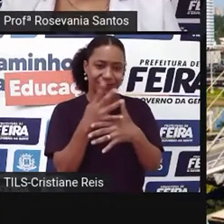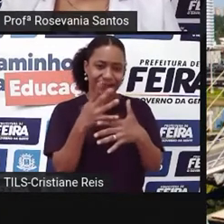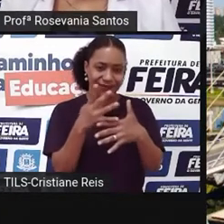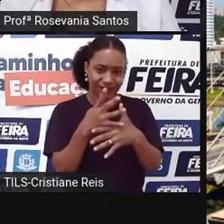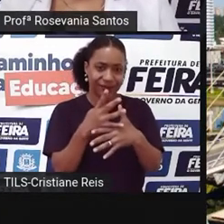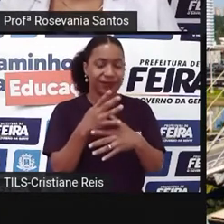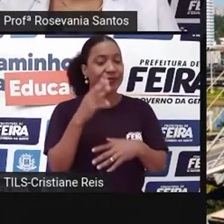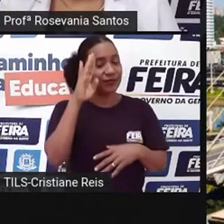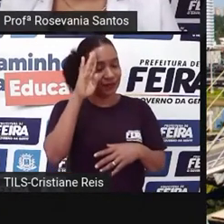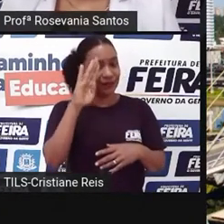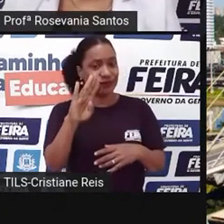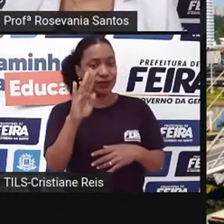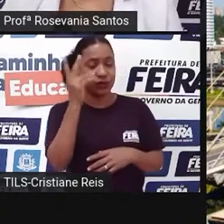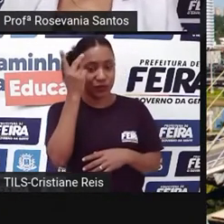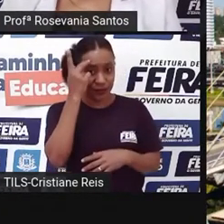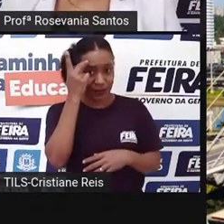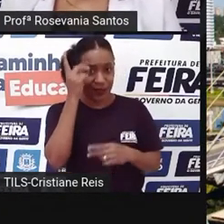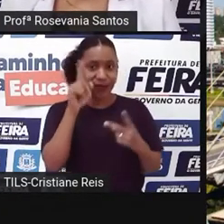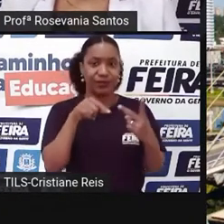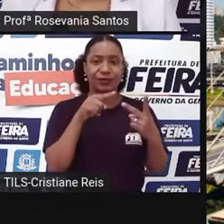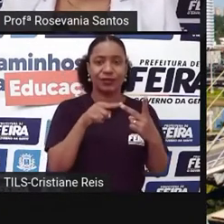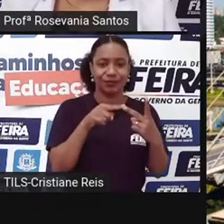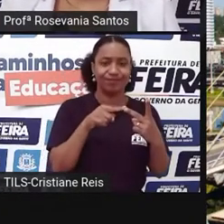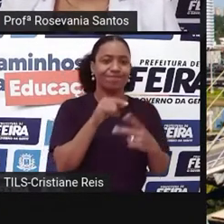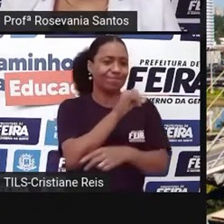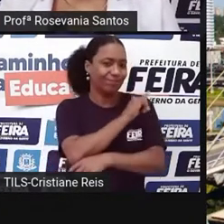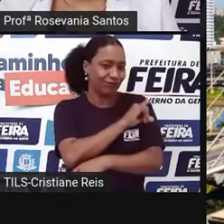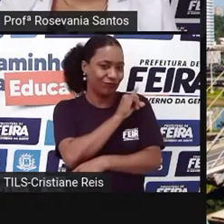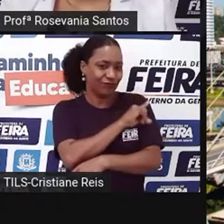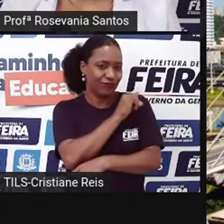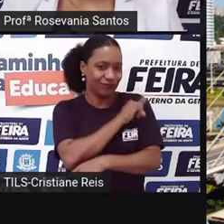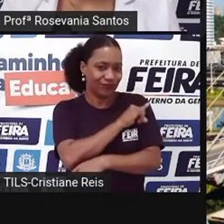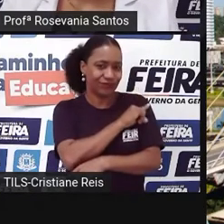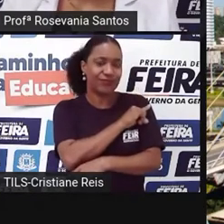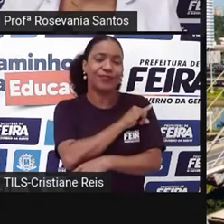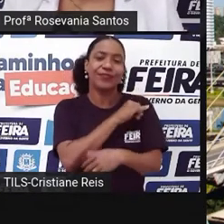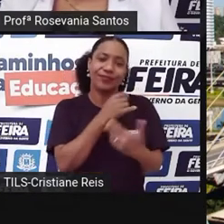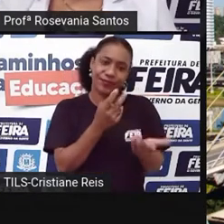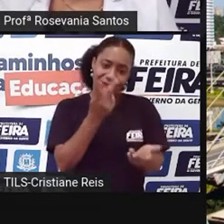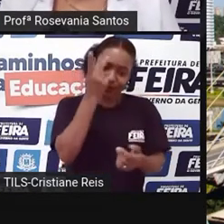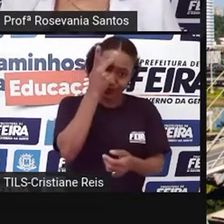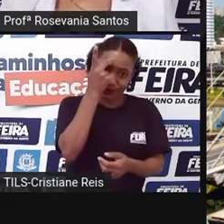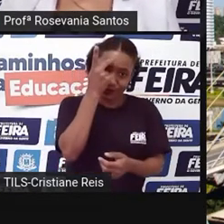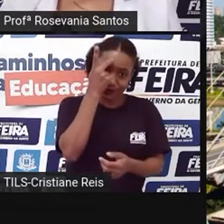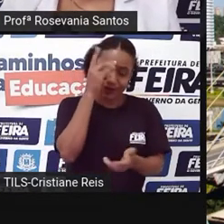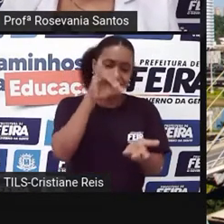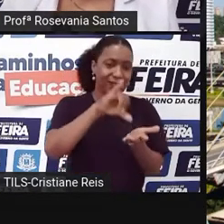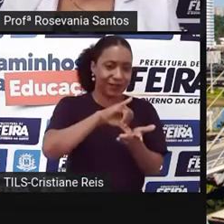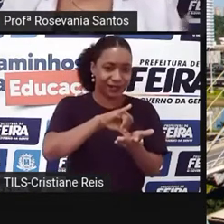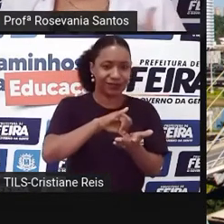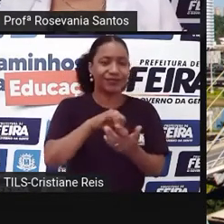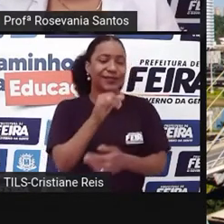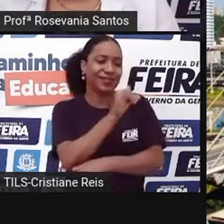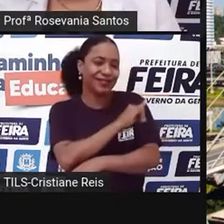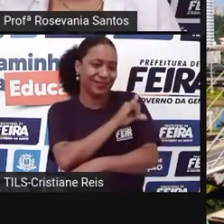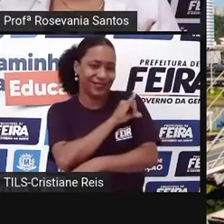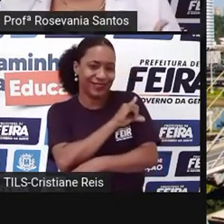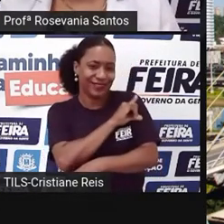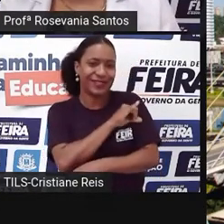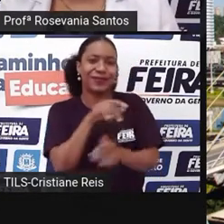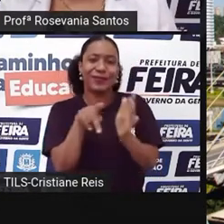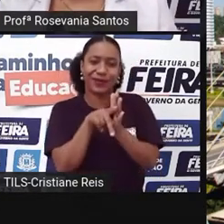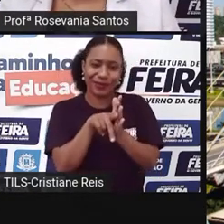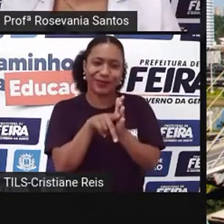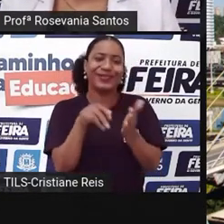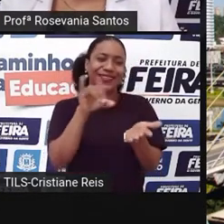consideradas globais, que é a cidade de São Paulo e a cidade do Rio de Janeiro, que a cidade de São Paulo fica em São Paulo, que é a capital, e a cidade do Rio de Janeiro fica no Rio de